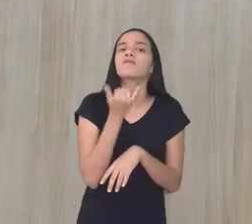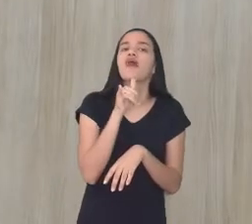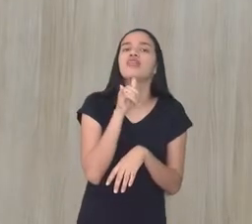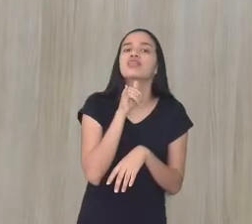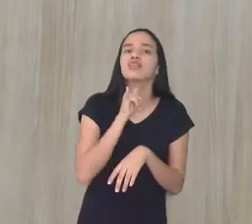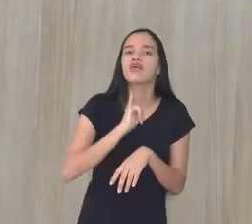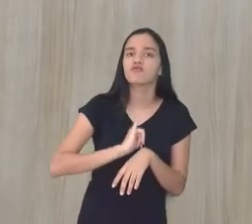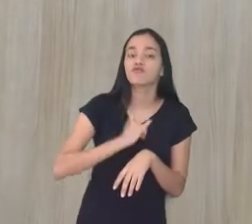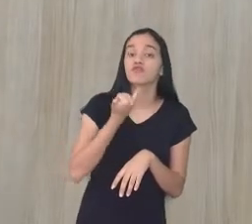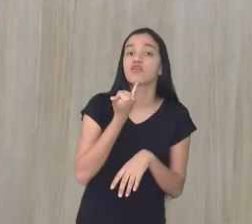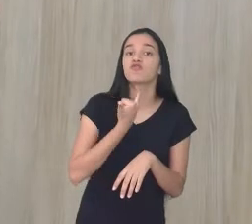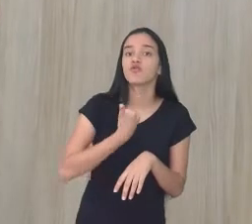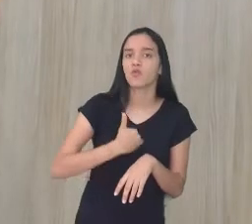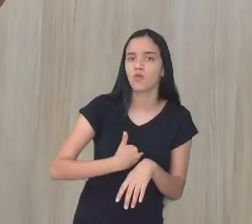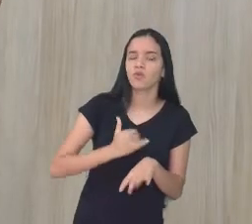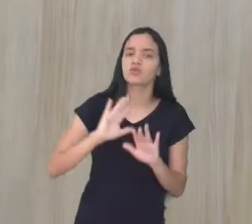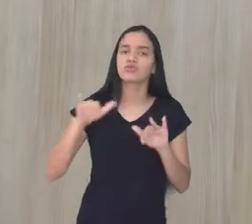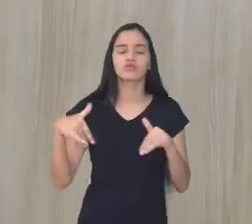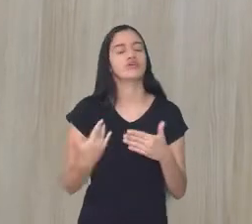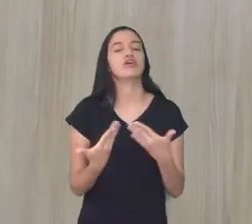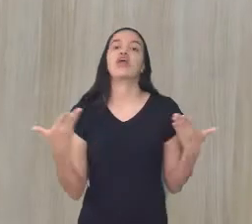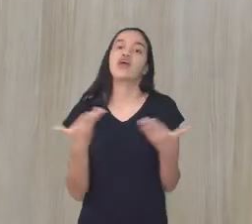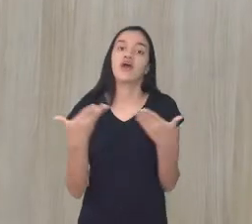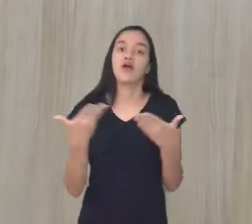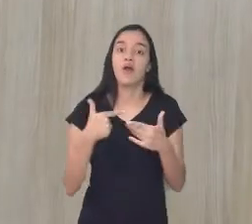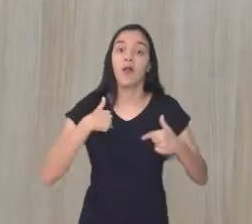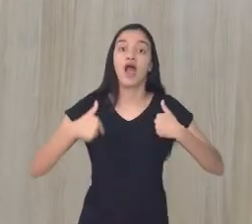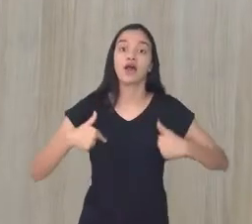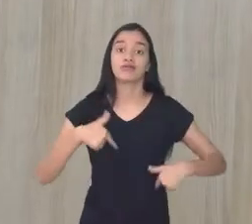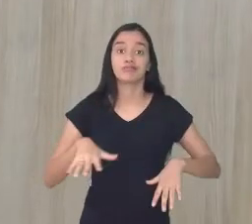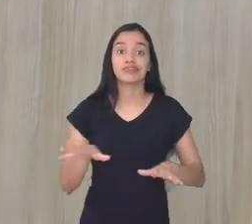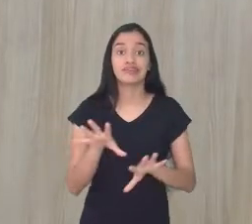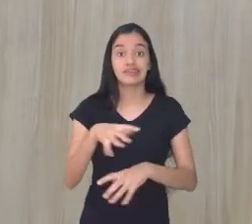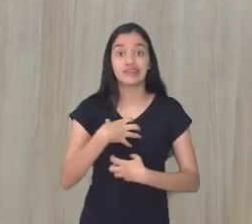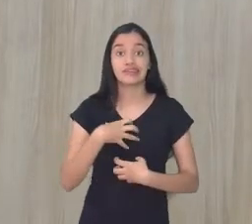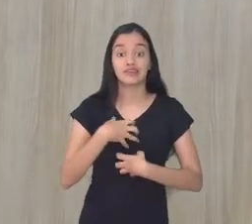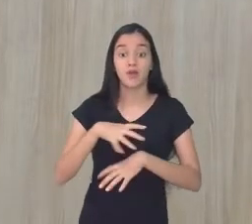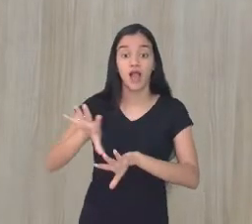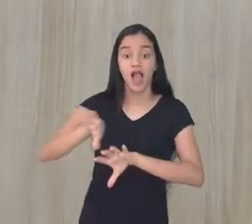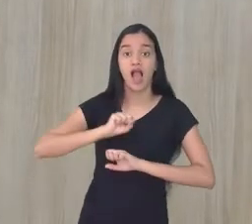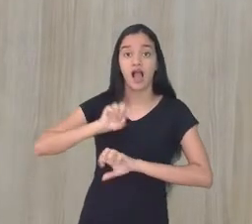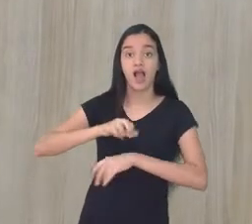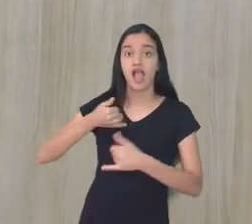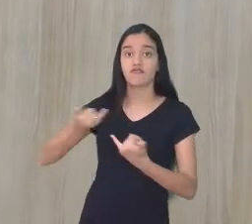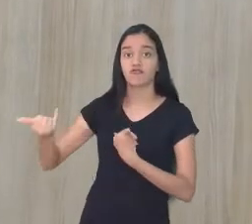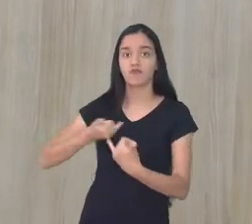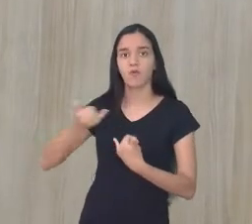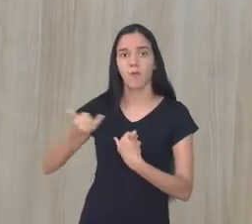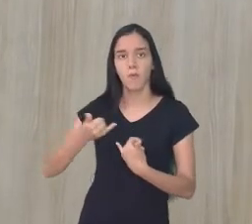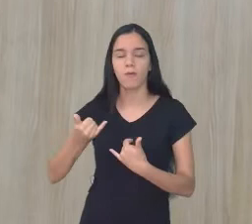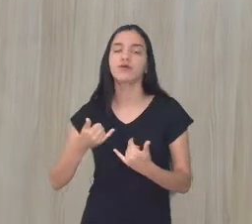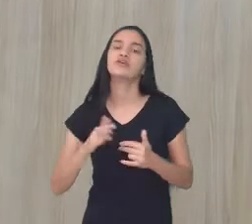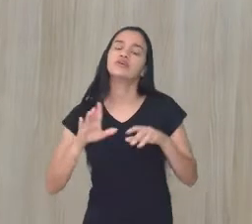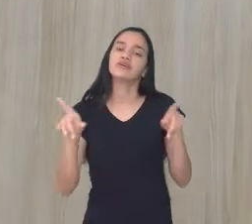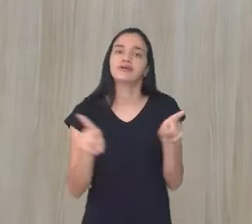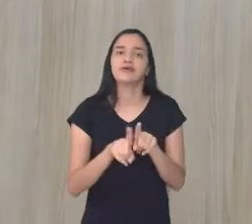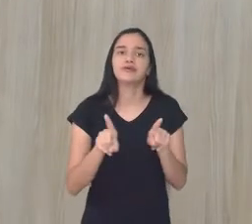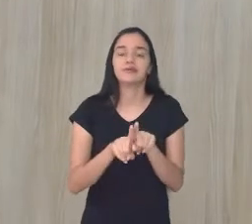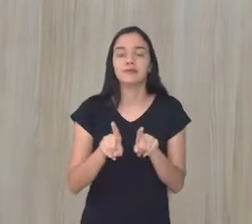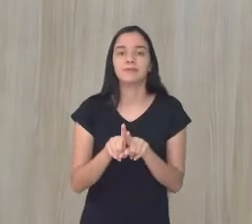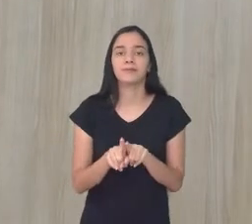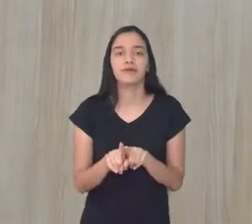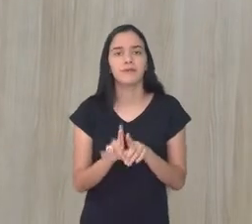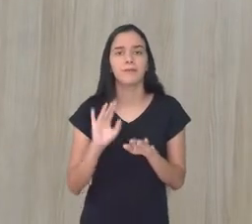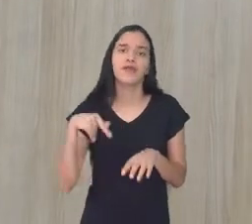olha, esses órgãos do sentido, eles apenas vão captar a informação. Quem vai codificar, quem vai